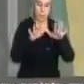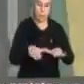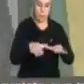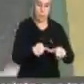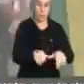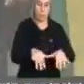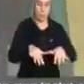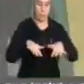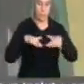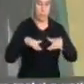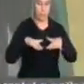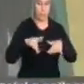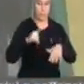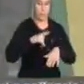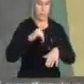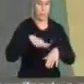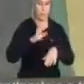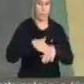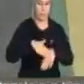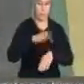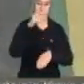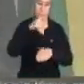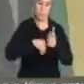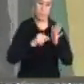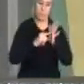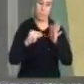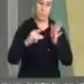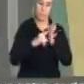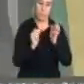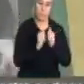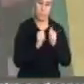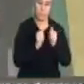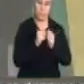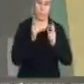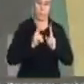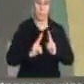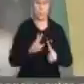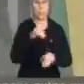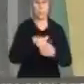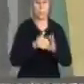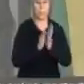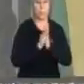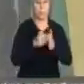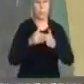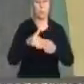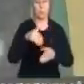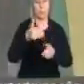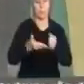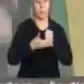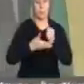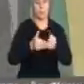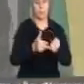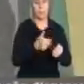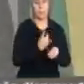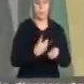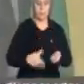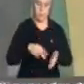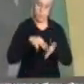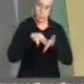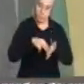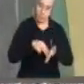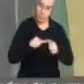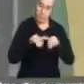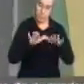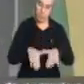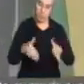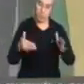plenário. Ainda temos os destaques para poder votar. Então, pedir que a base permaneça em plenário, que a base não saia, que